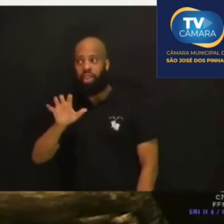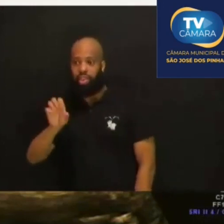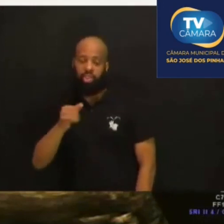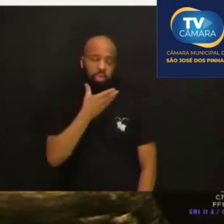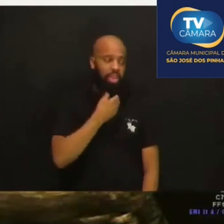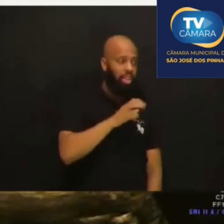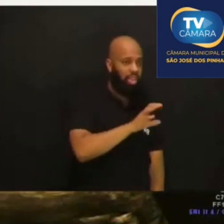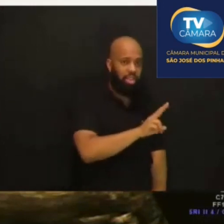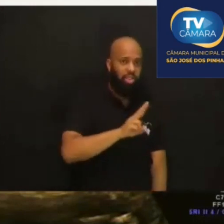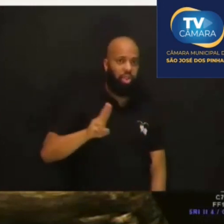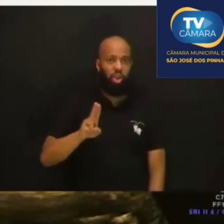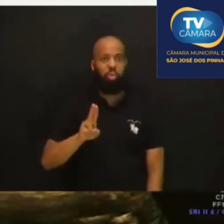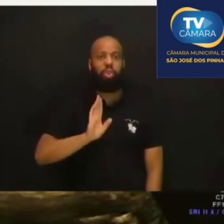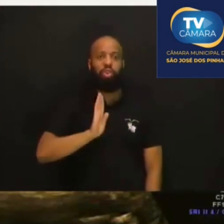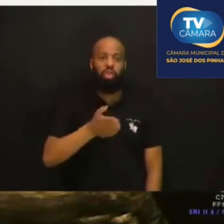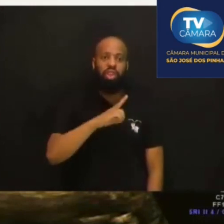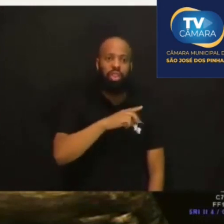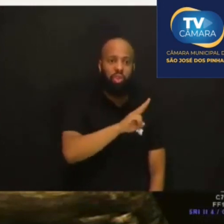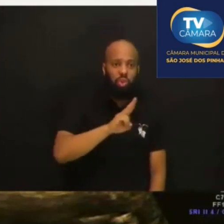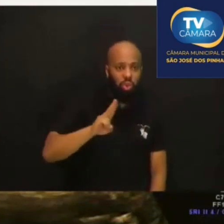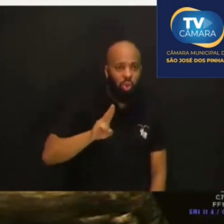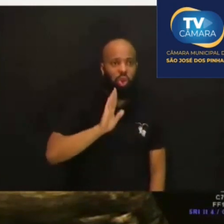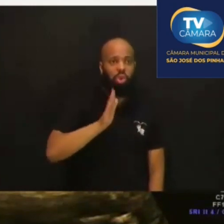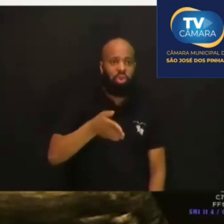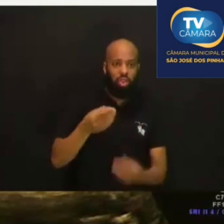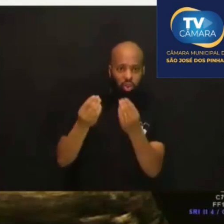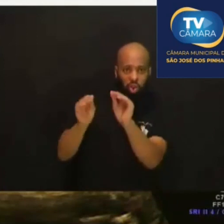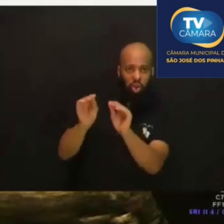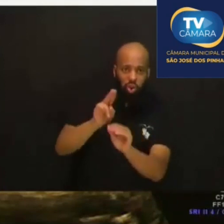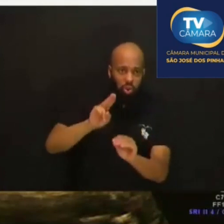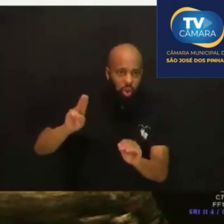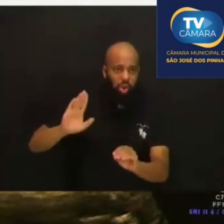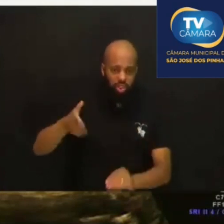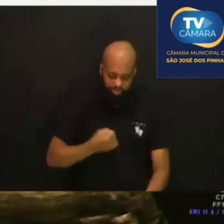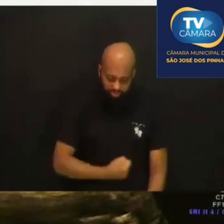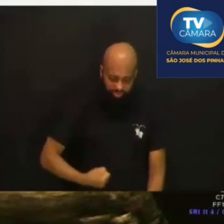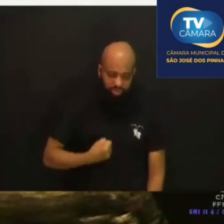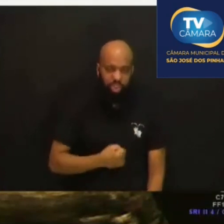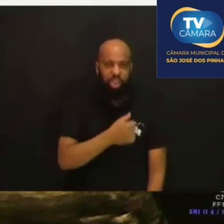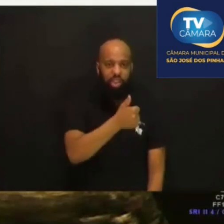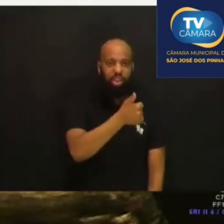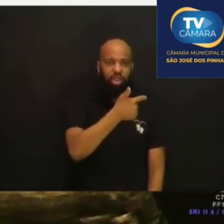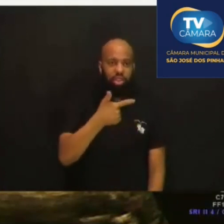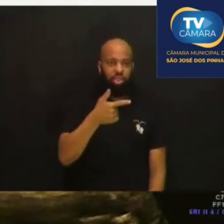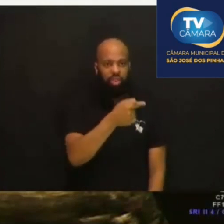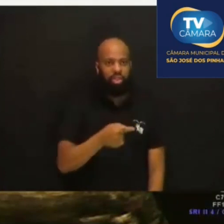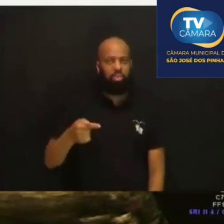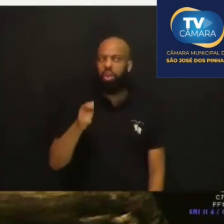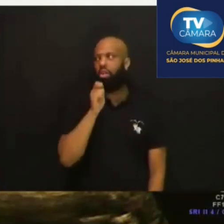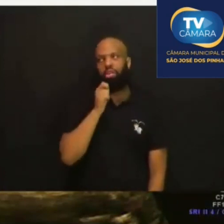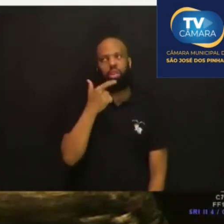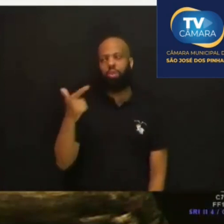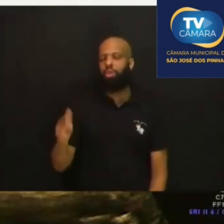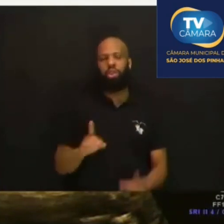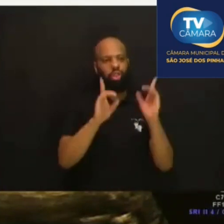é tal. A gente põe o nome naquela ecografia já, com 12 semanas. Não, doutora, mas ele não tem direito